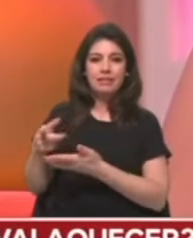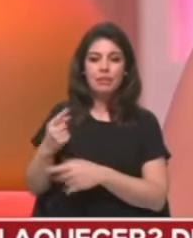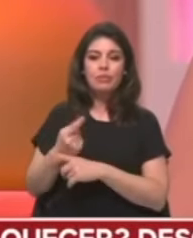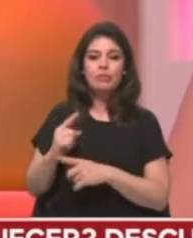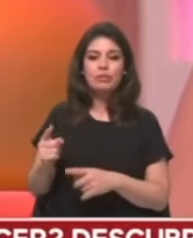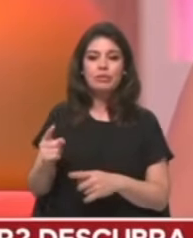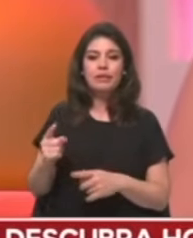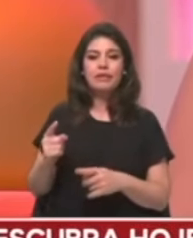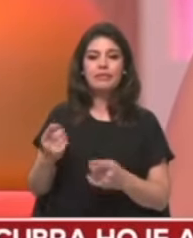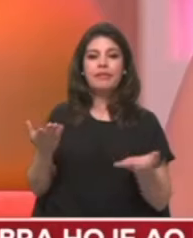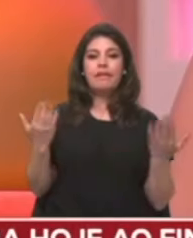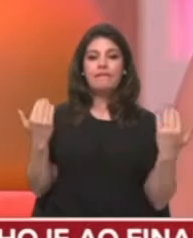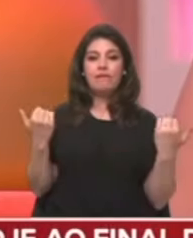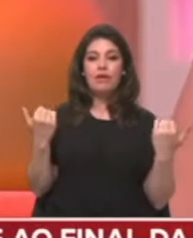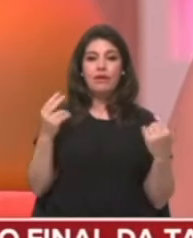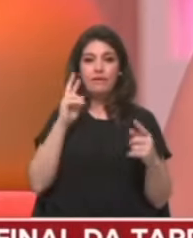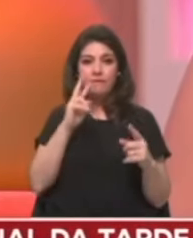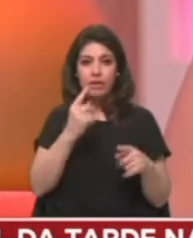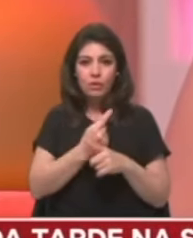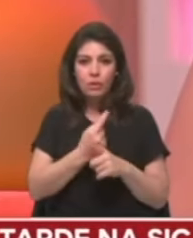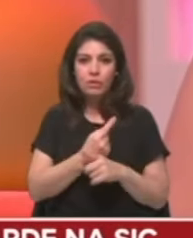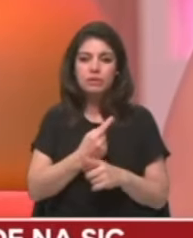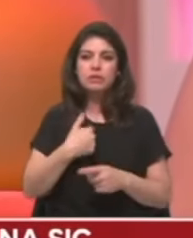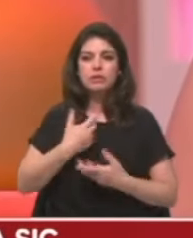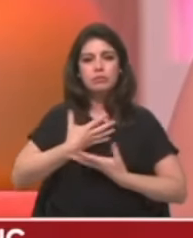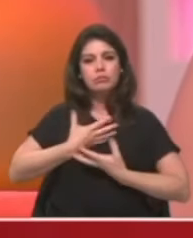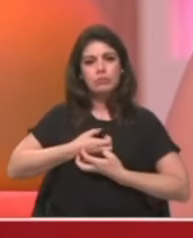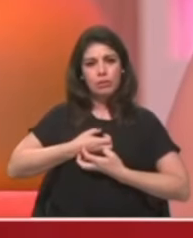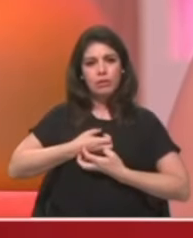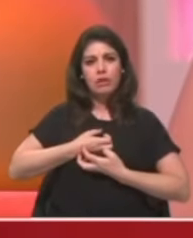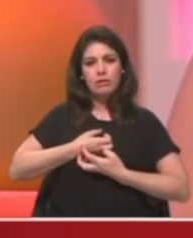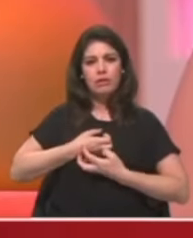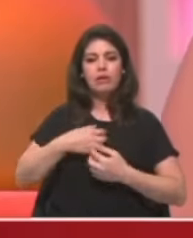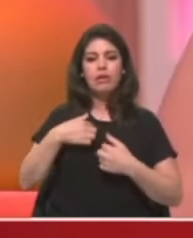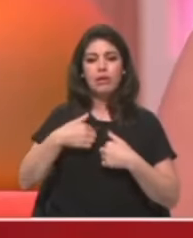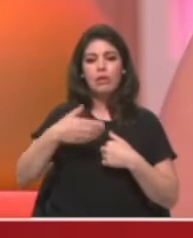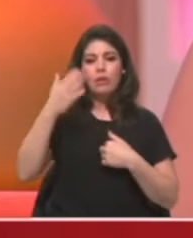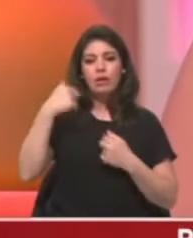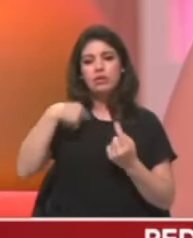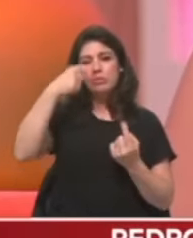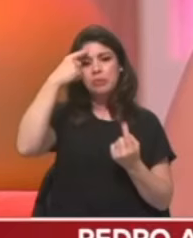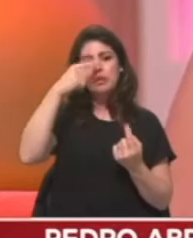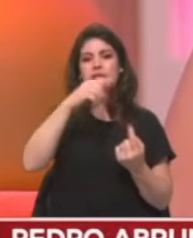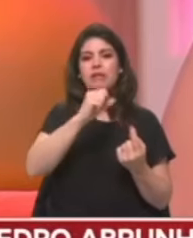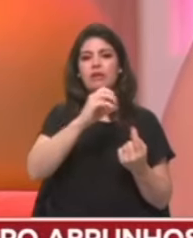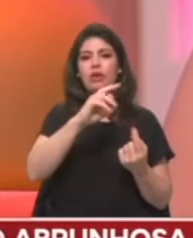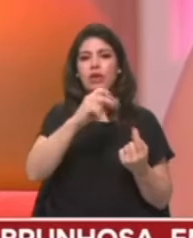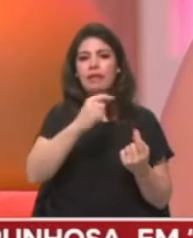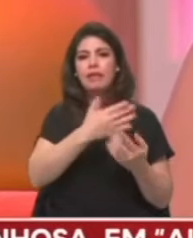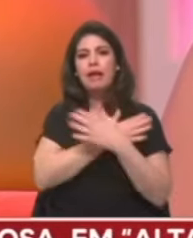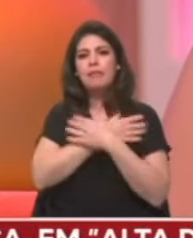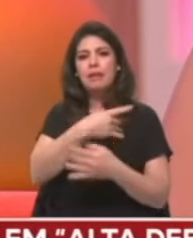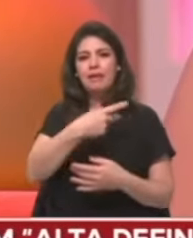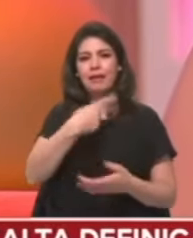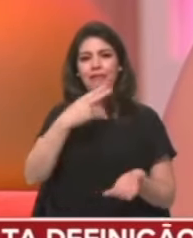depois o que se vê cá fora custa muito. Eu com a Goretti realmente pensava que o laço era verdadeiro